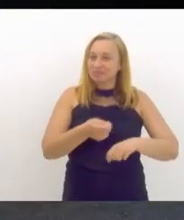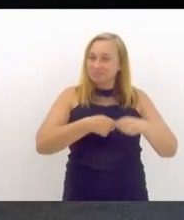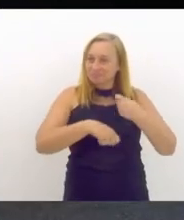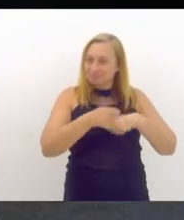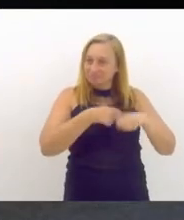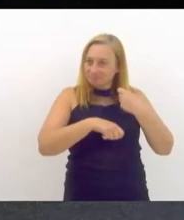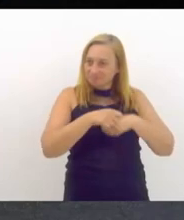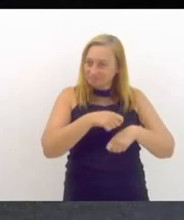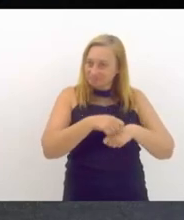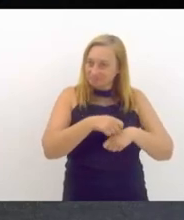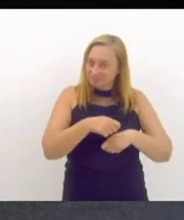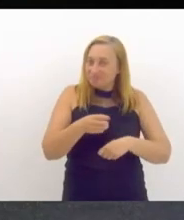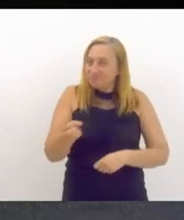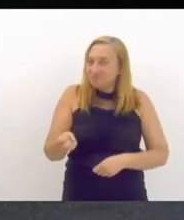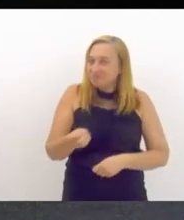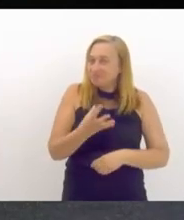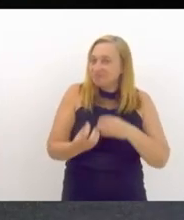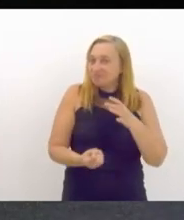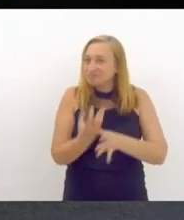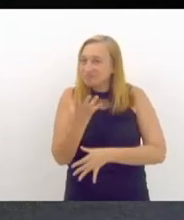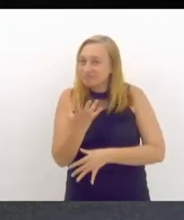administrativa mais recente criada,